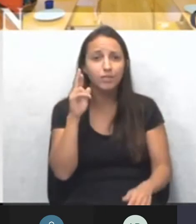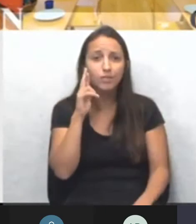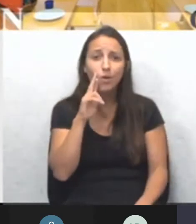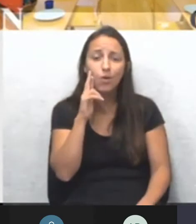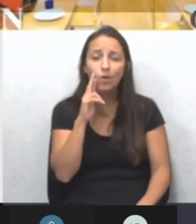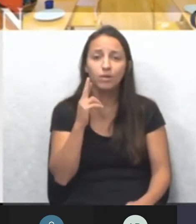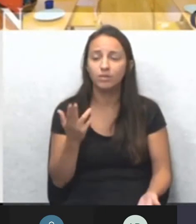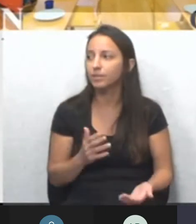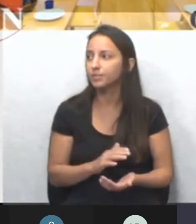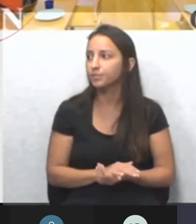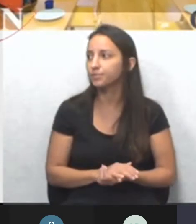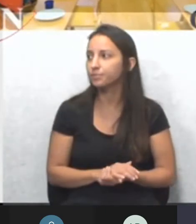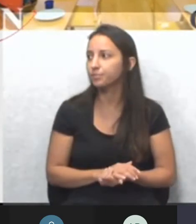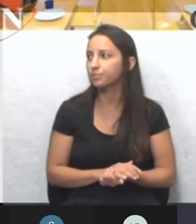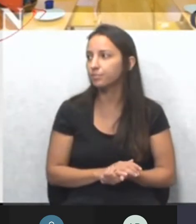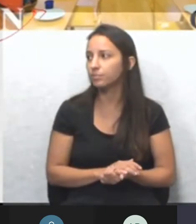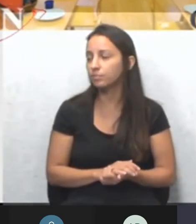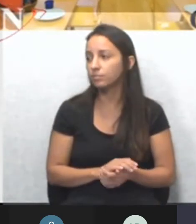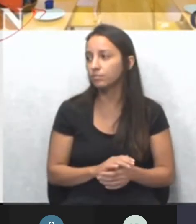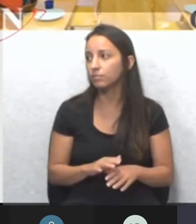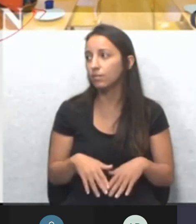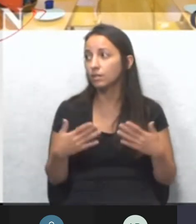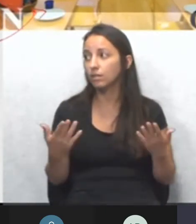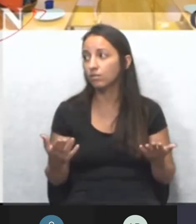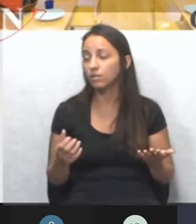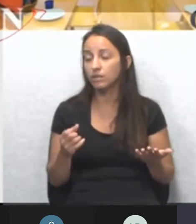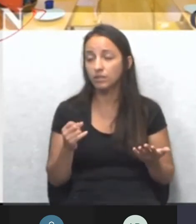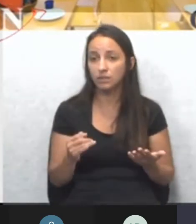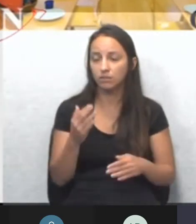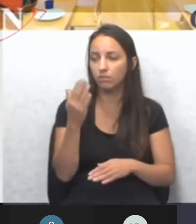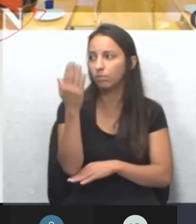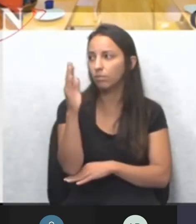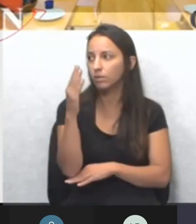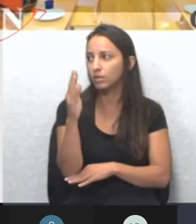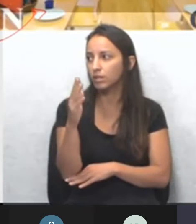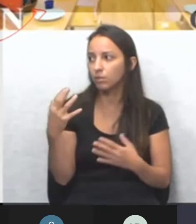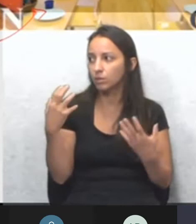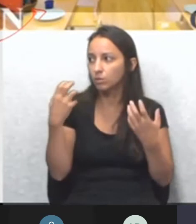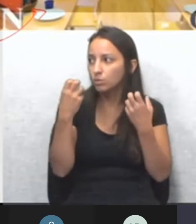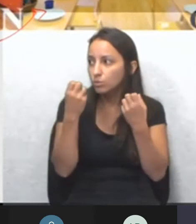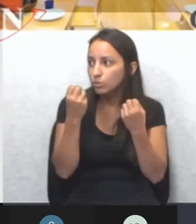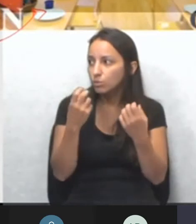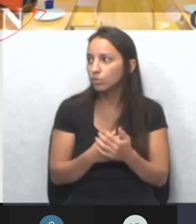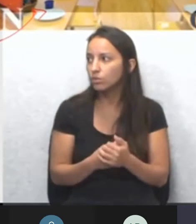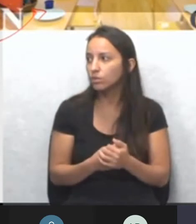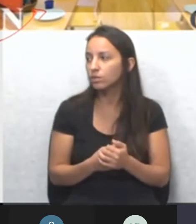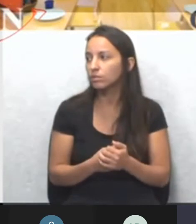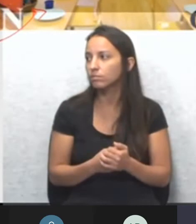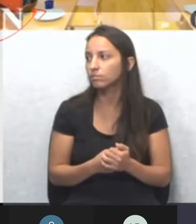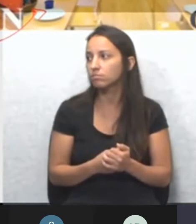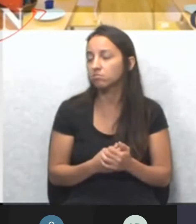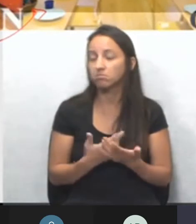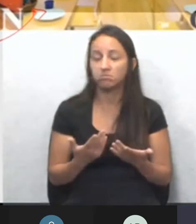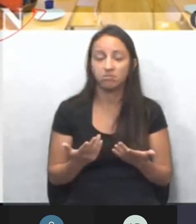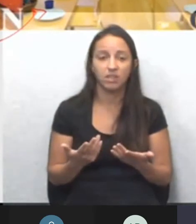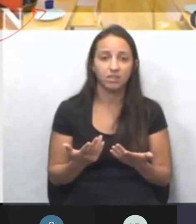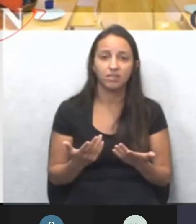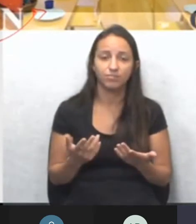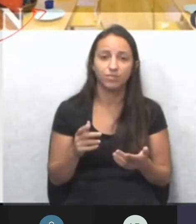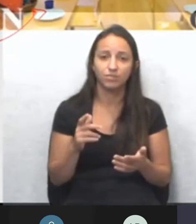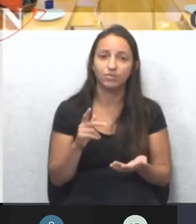né? Talvez se essa madeira fosse um pouco mais escura como esta, desse uma suavizada, mas